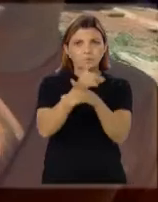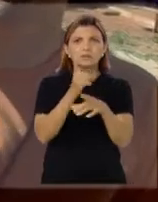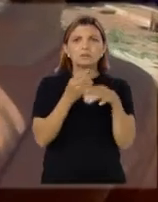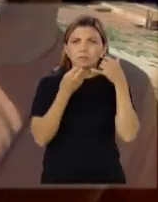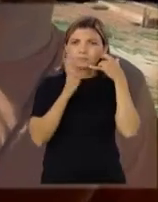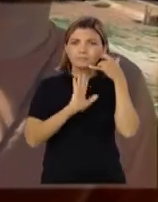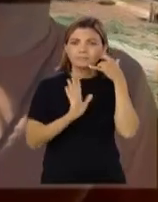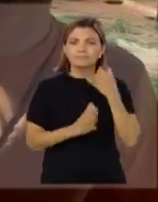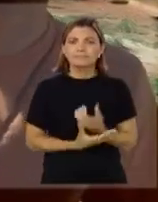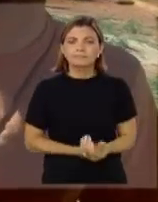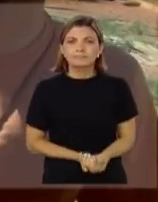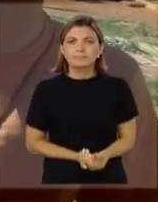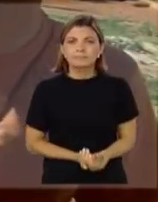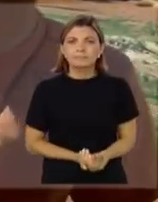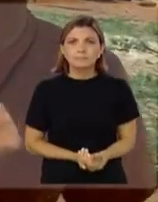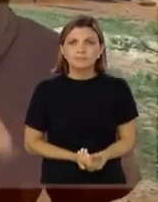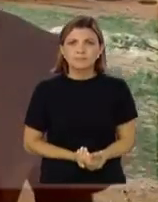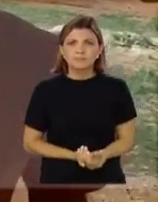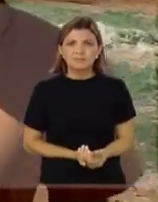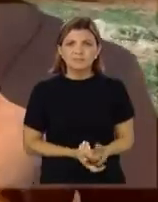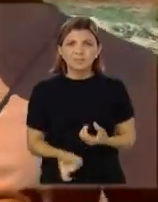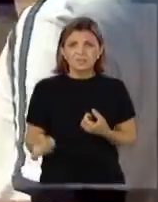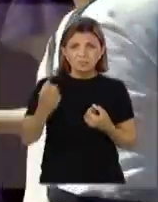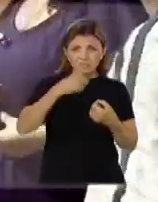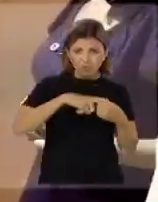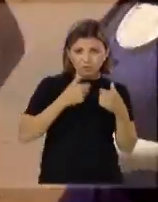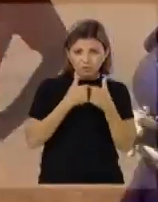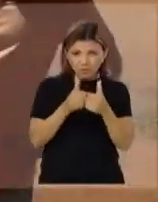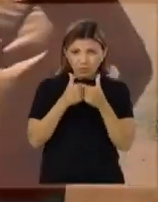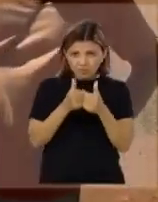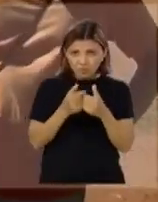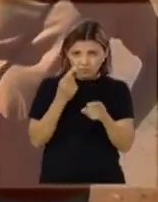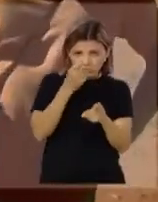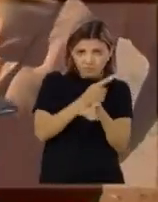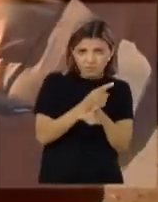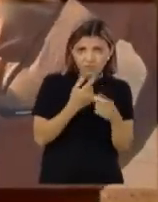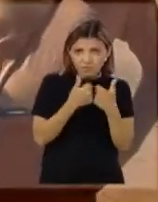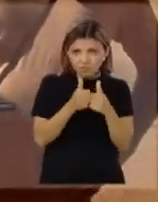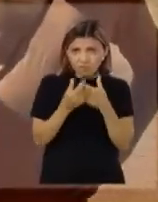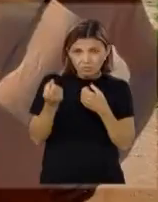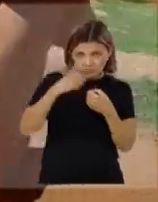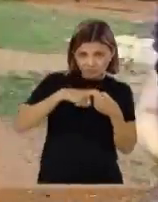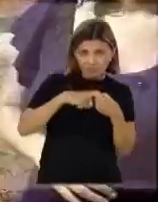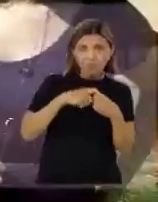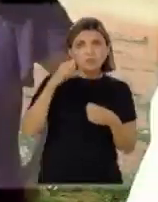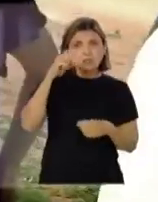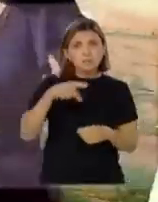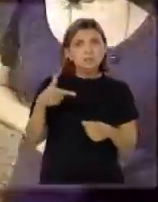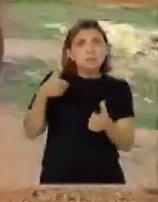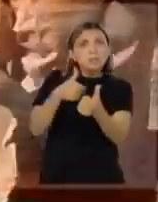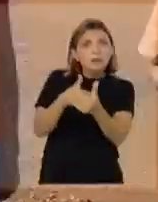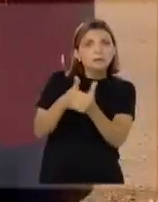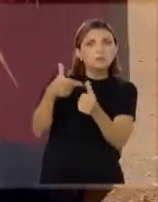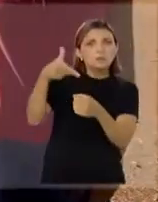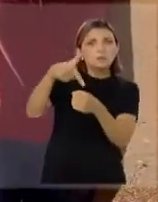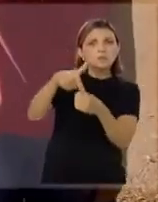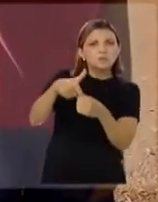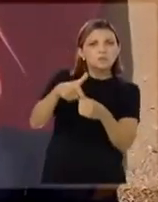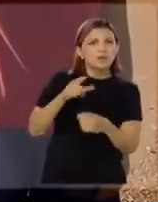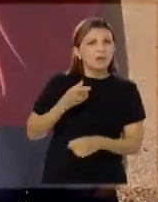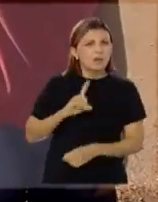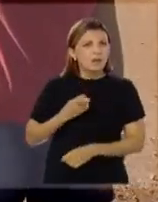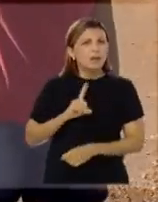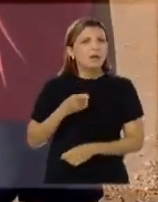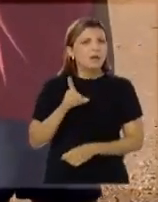Tá, a gente tá indo encontrar você. Tá bom, tchau, tchau. Mas e aí, a gente vai ter que voltar lá onde o ônibus parou? Vamos. Aonde? No posto